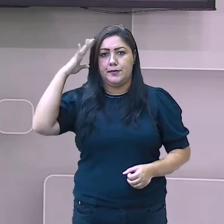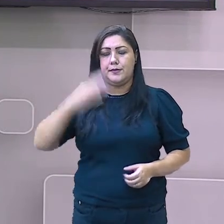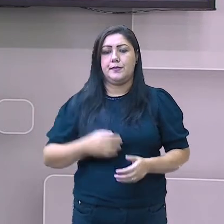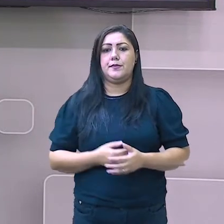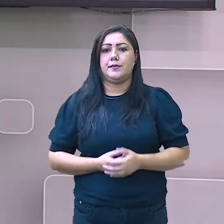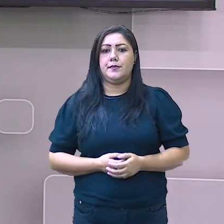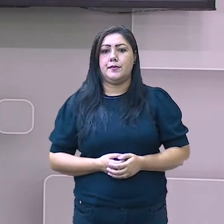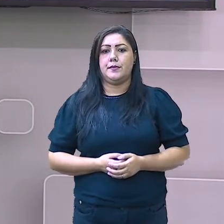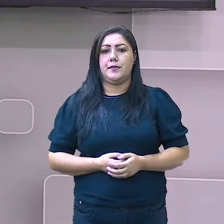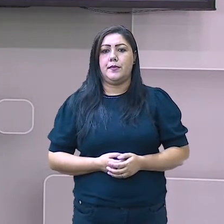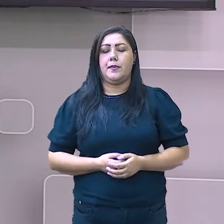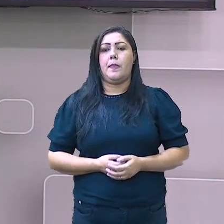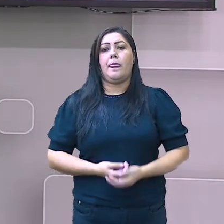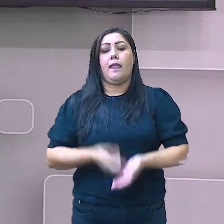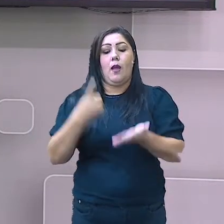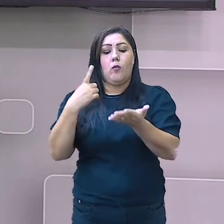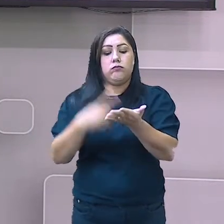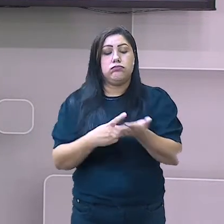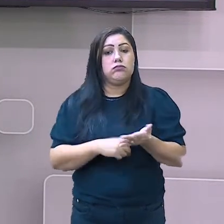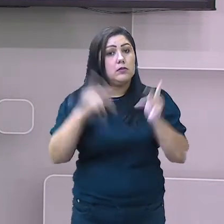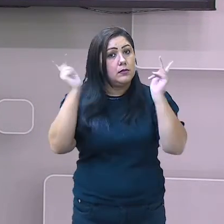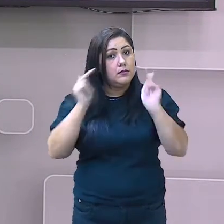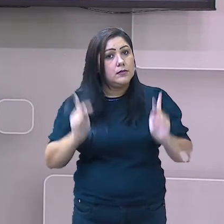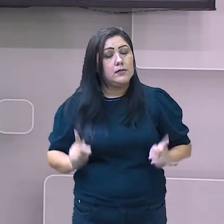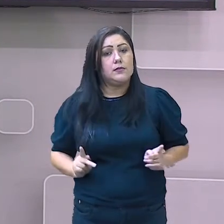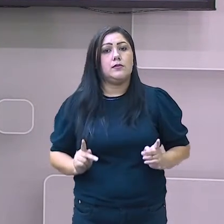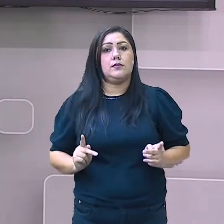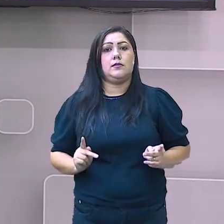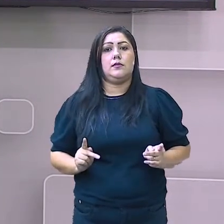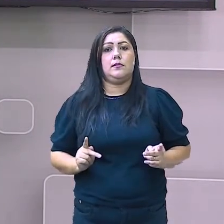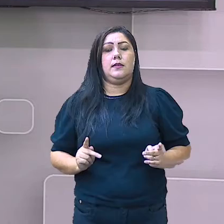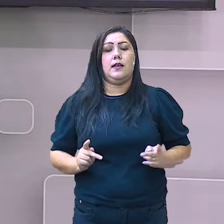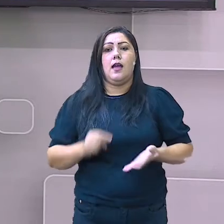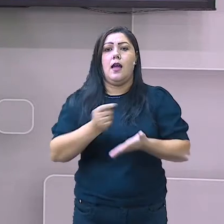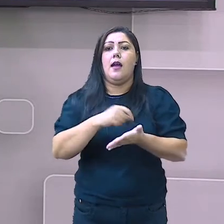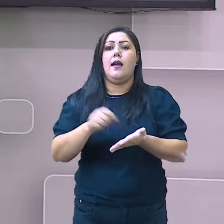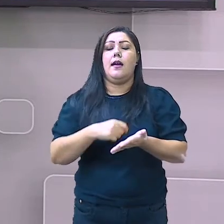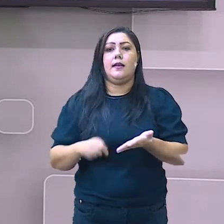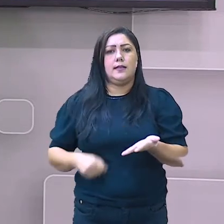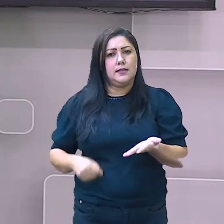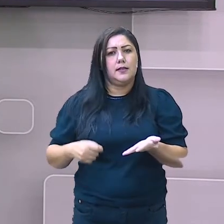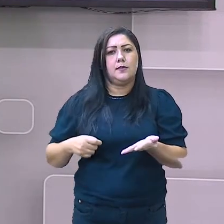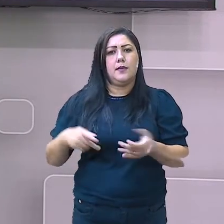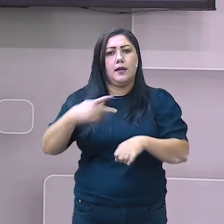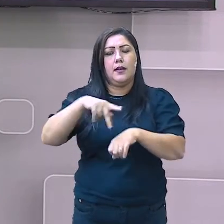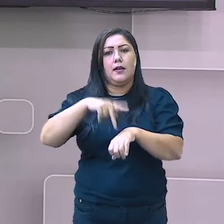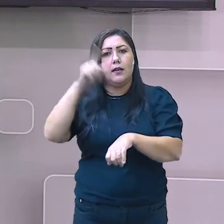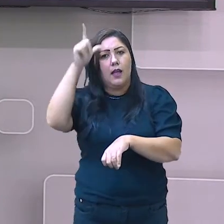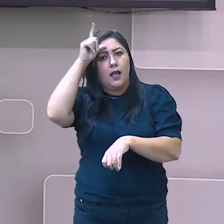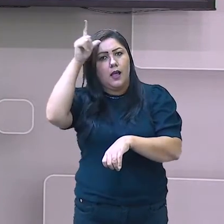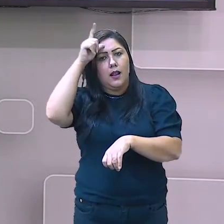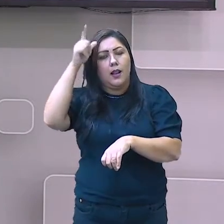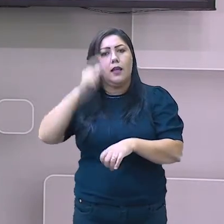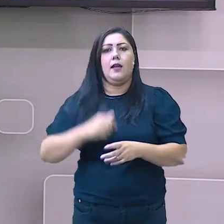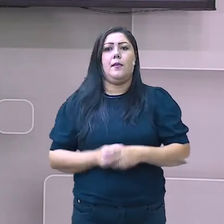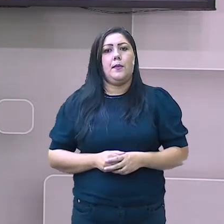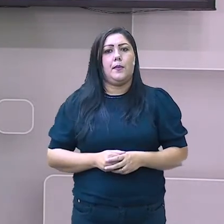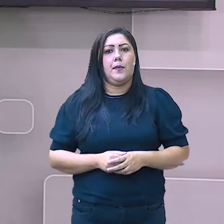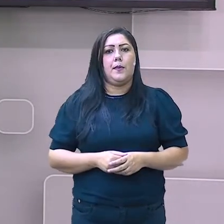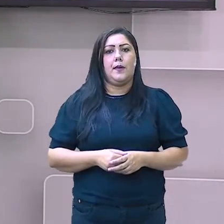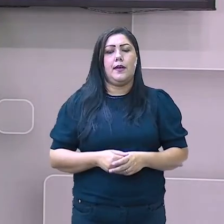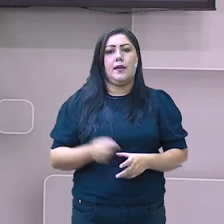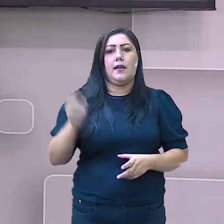O Tratado de Paz de Brest-Litovsk foi assinado com a Alemanha, retirando a Rússia da Primeira